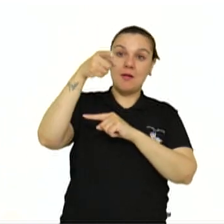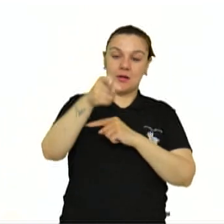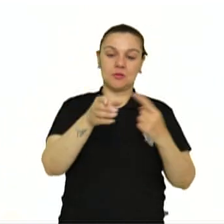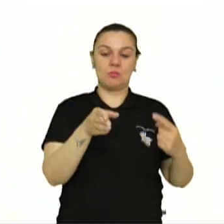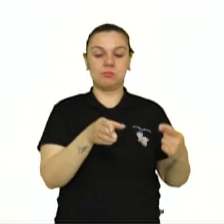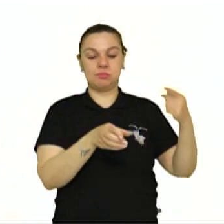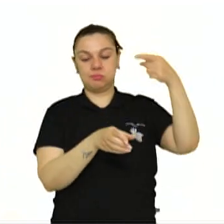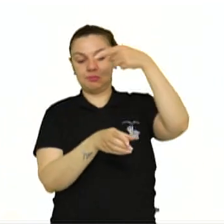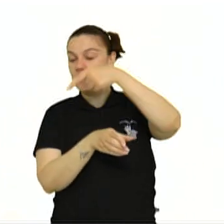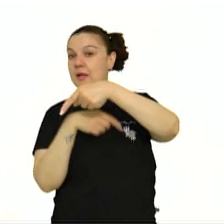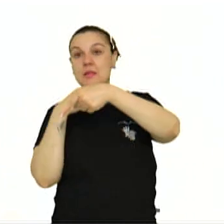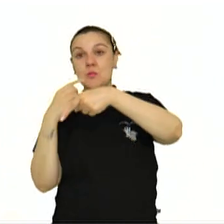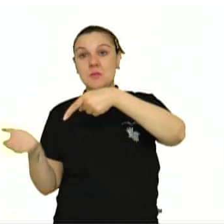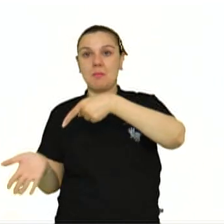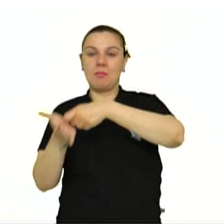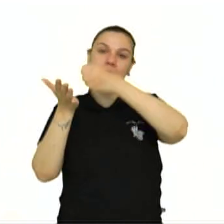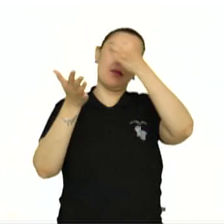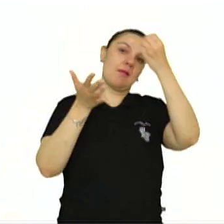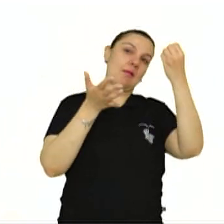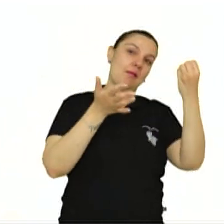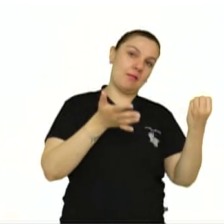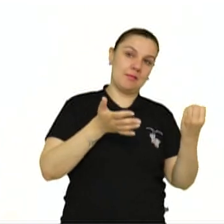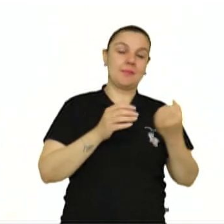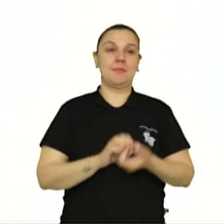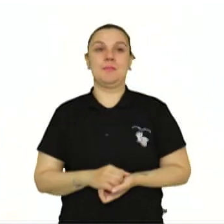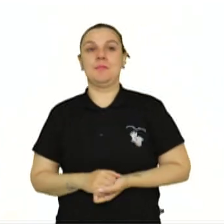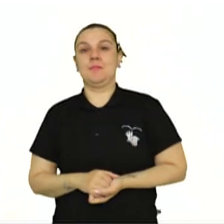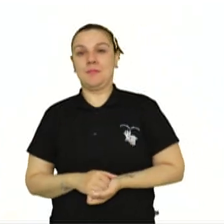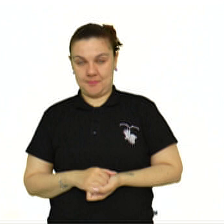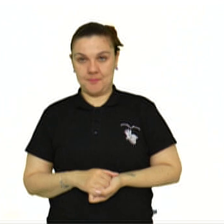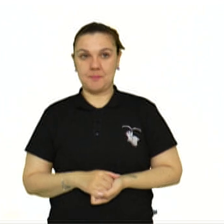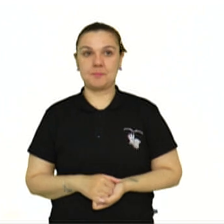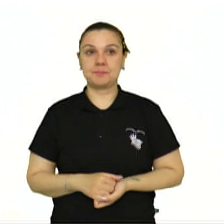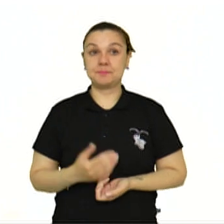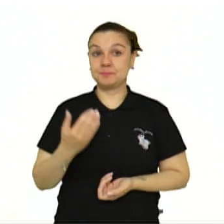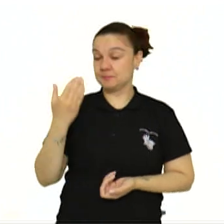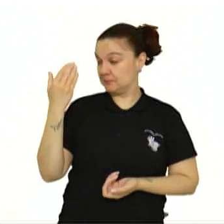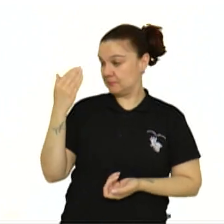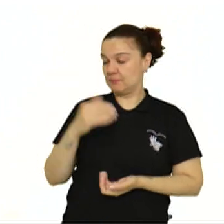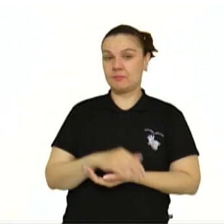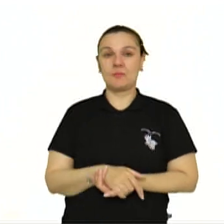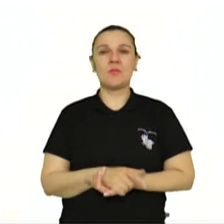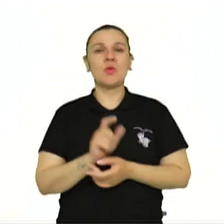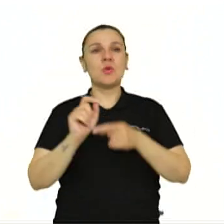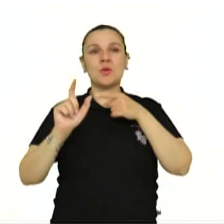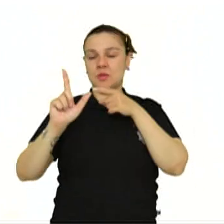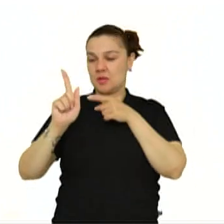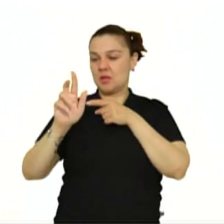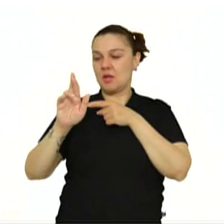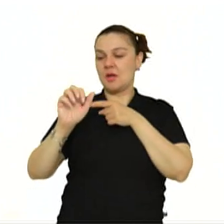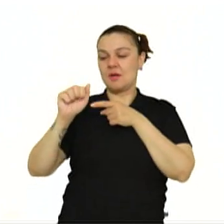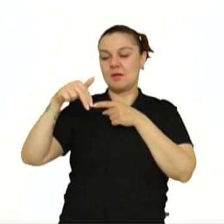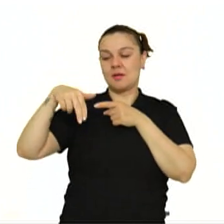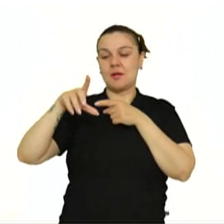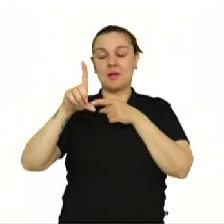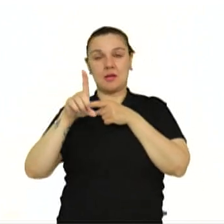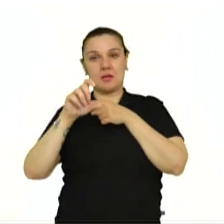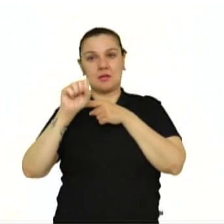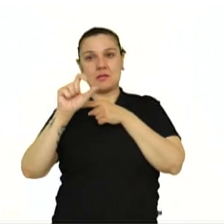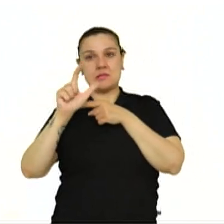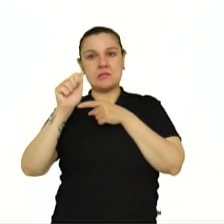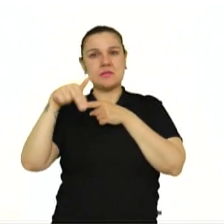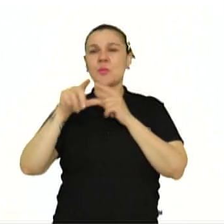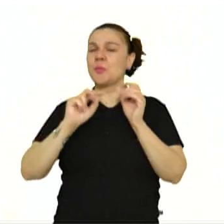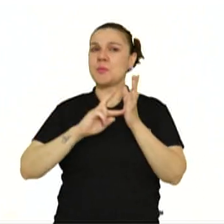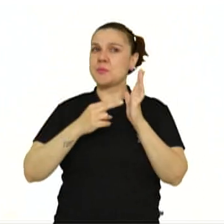tentativa do adversário não conseguir apanhar ou devolver essa bola. Agora eu vou explicar um pouquinho o que é o Grand Slam, né? Falou de Grand Slam, professora, o